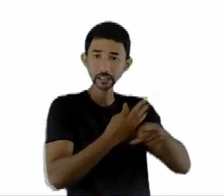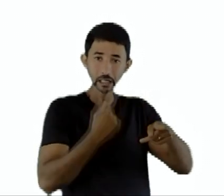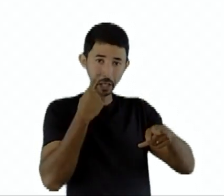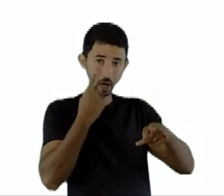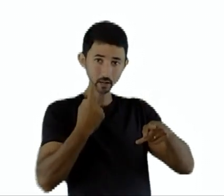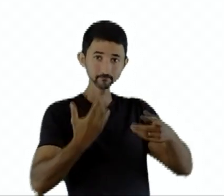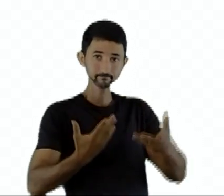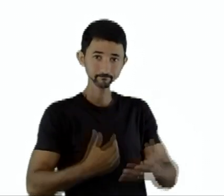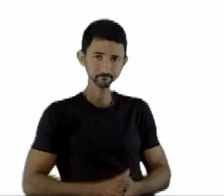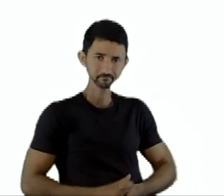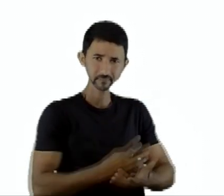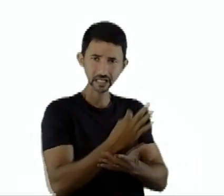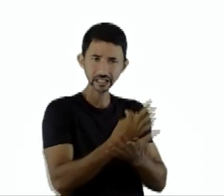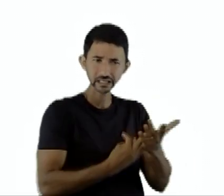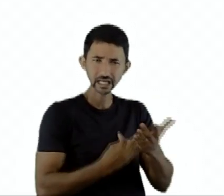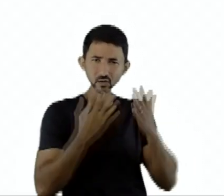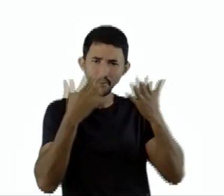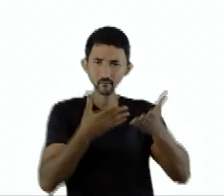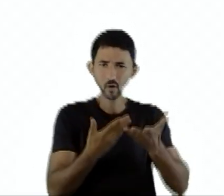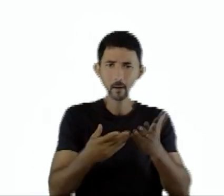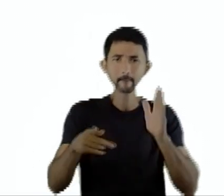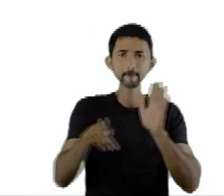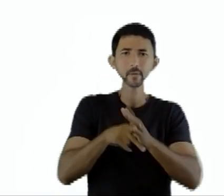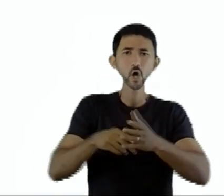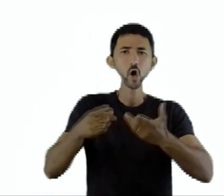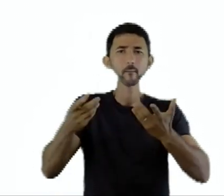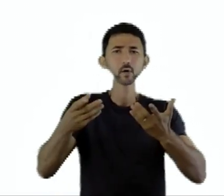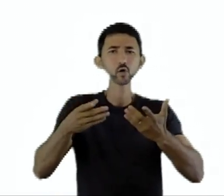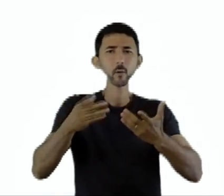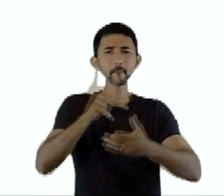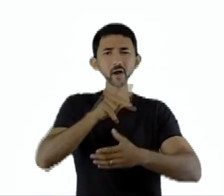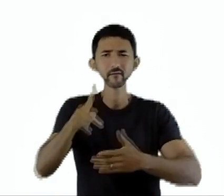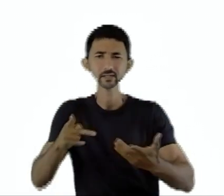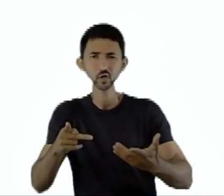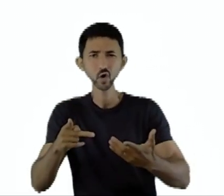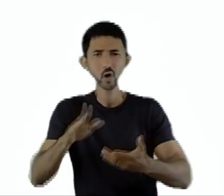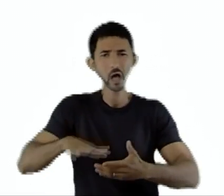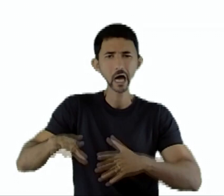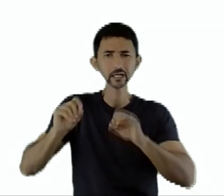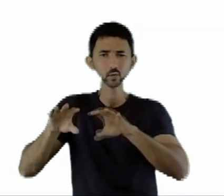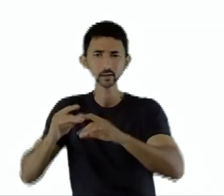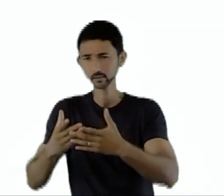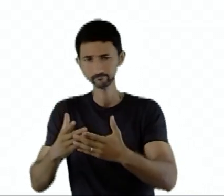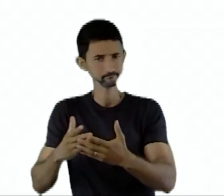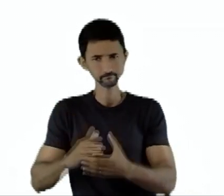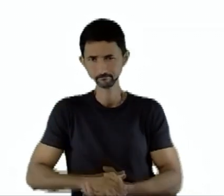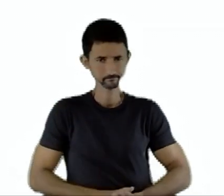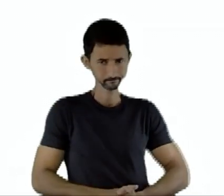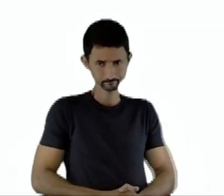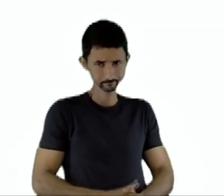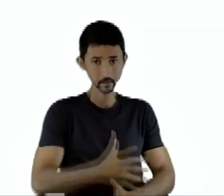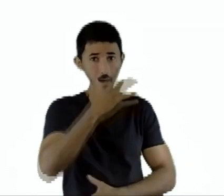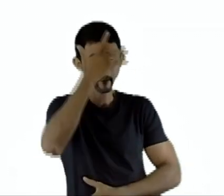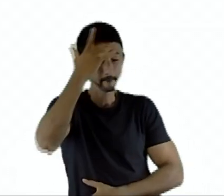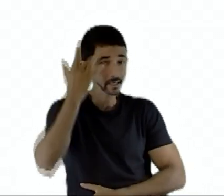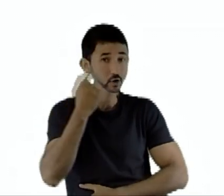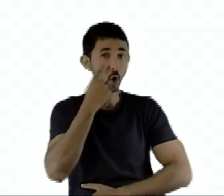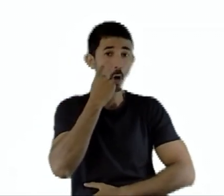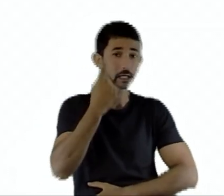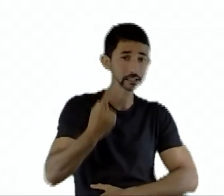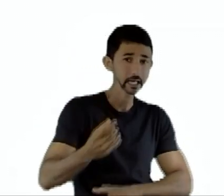interessou. Mas é um texto feito específico para professor da área de educação? Não, é para pessoas que se interessam pelas